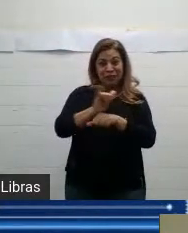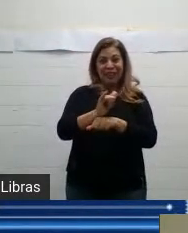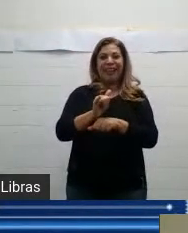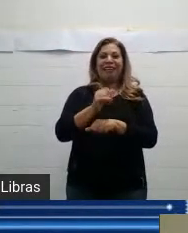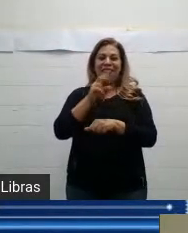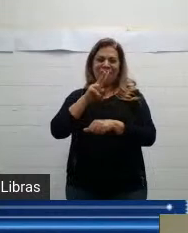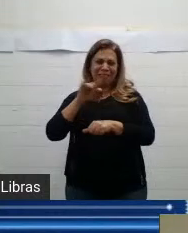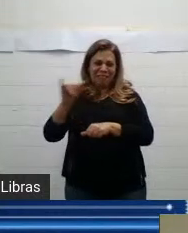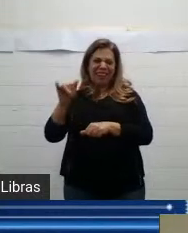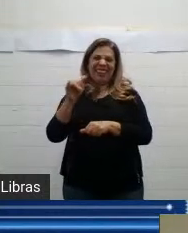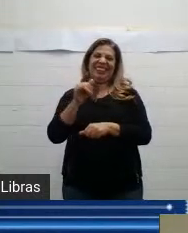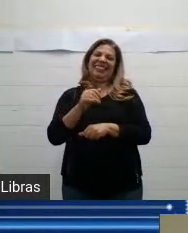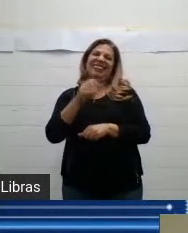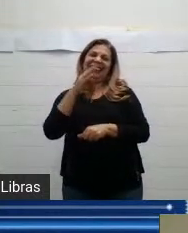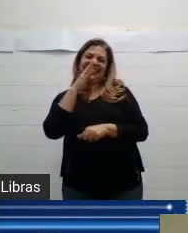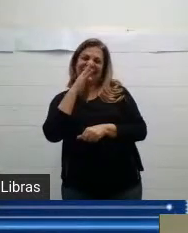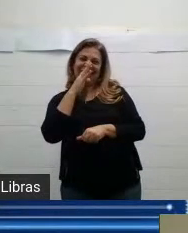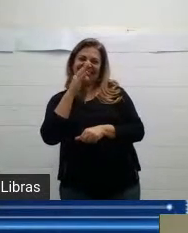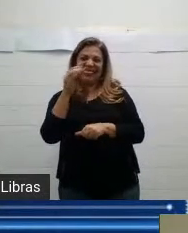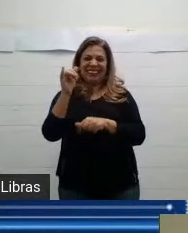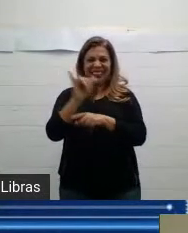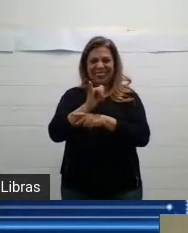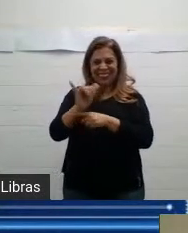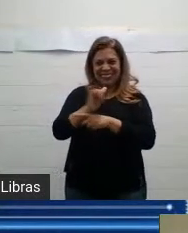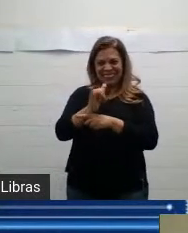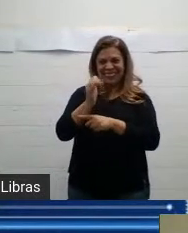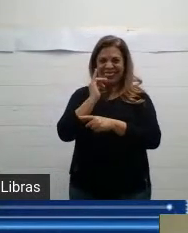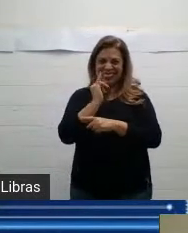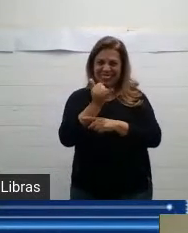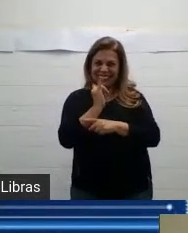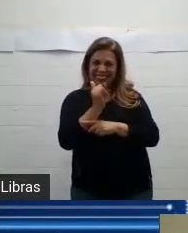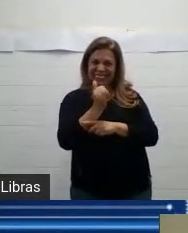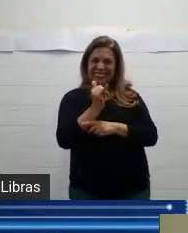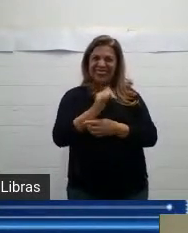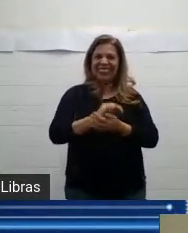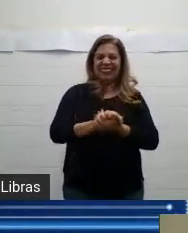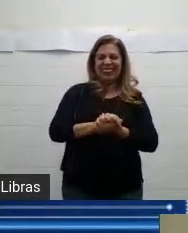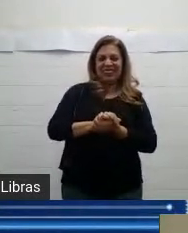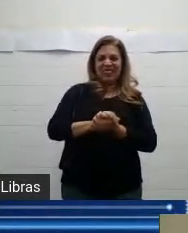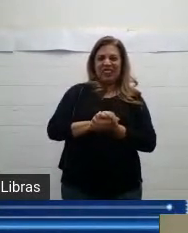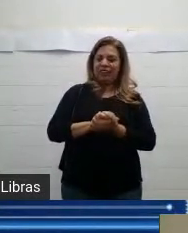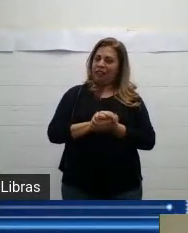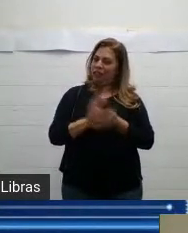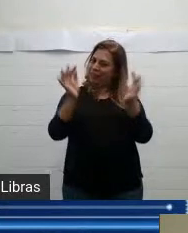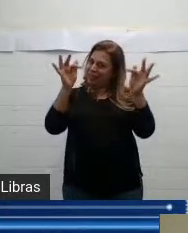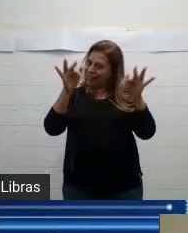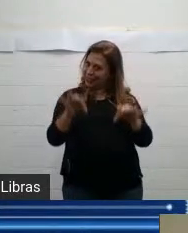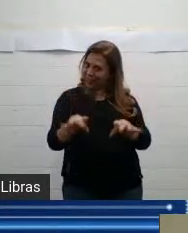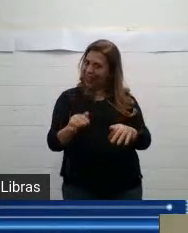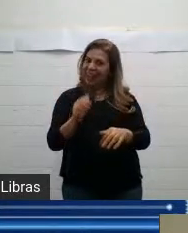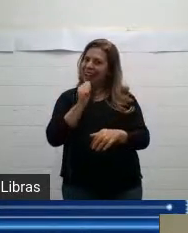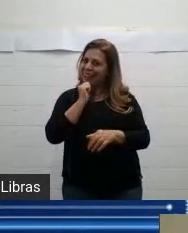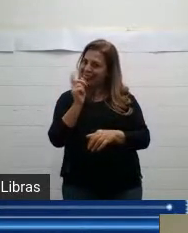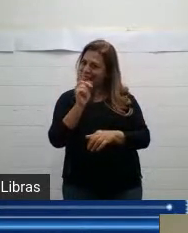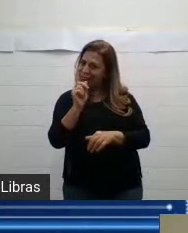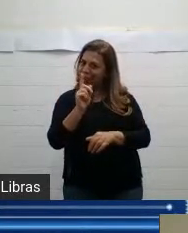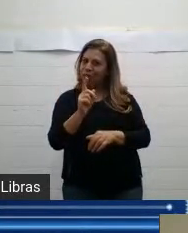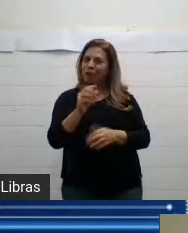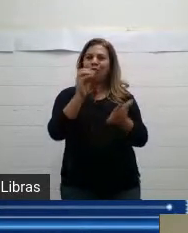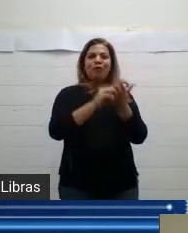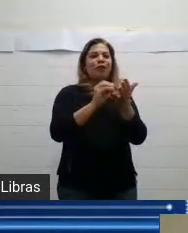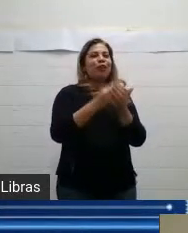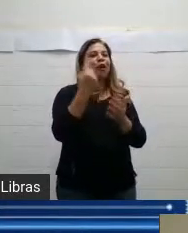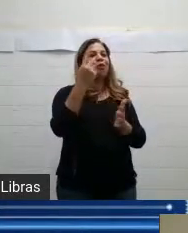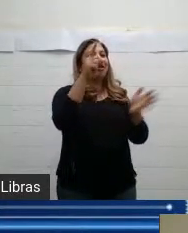ao documentário, certo? Uhum. Certo. É, mas a gente vai terminar agora não, peraí, Adriana, falta mais uma pergunta